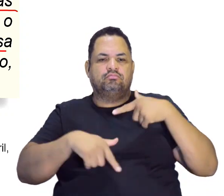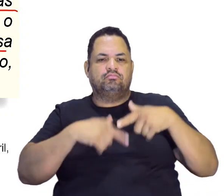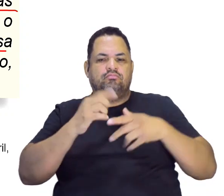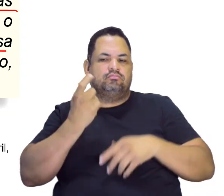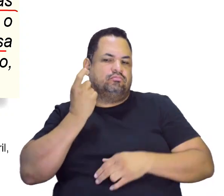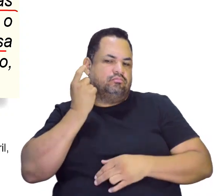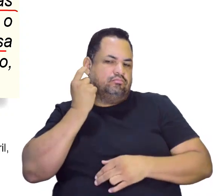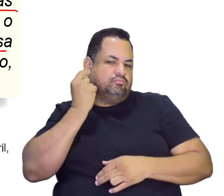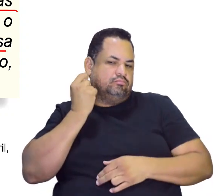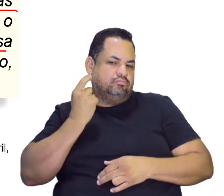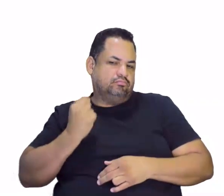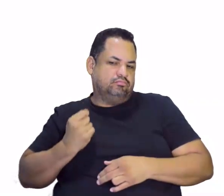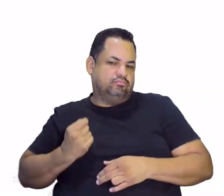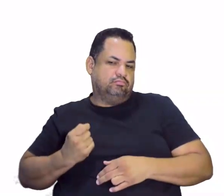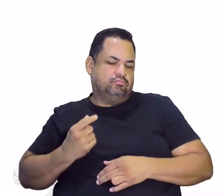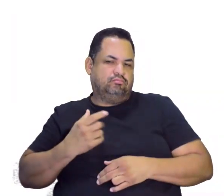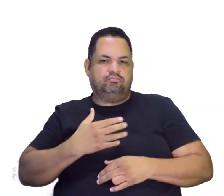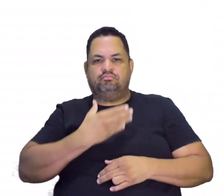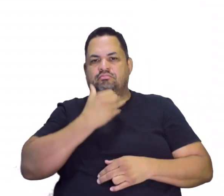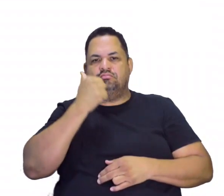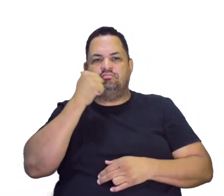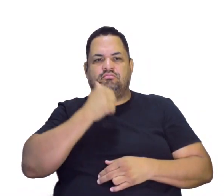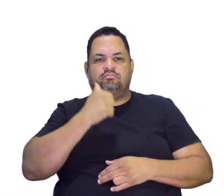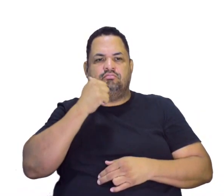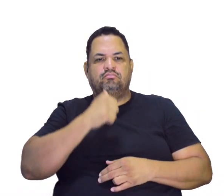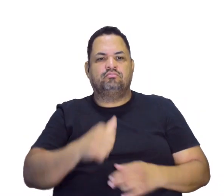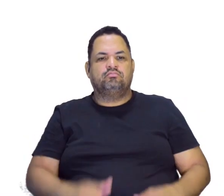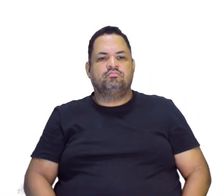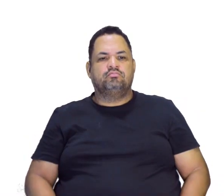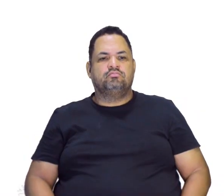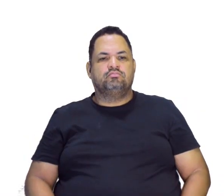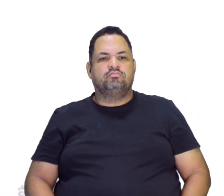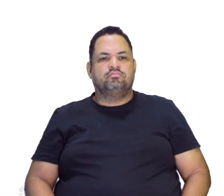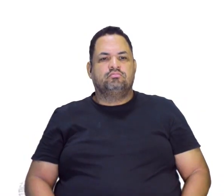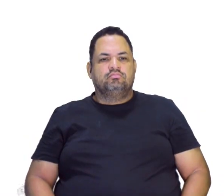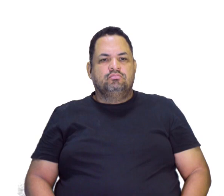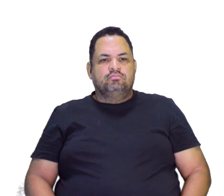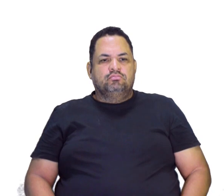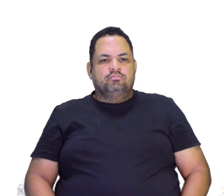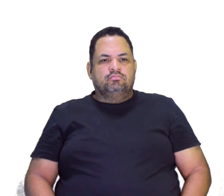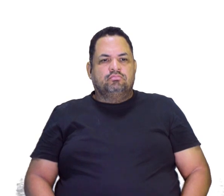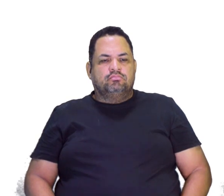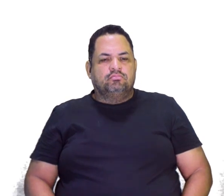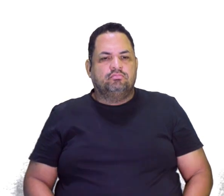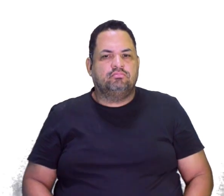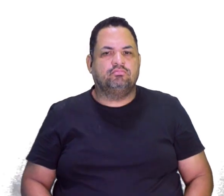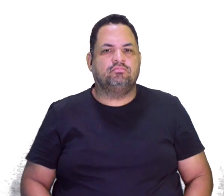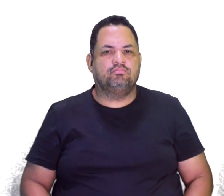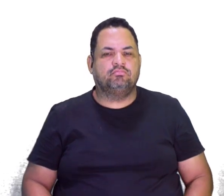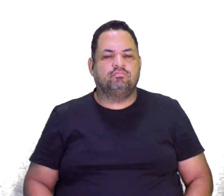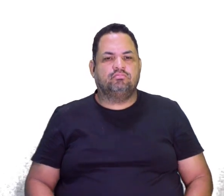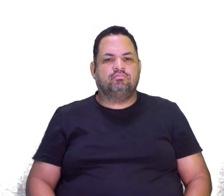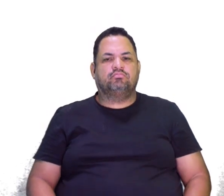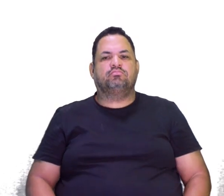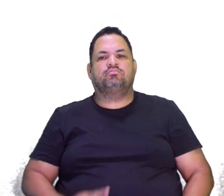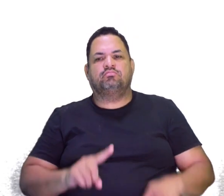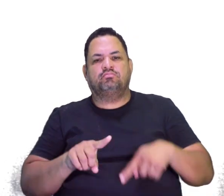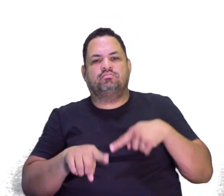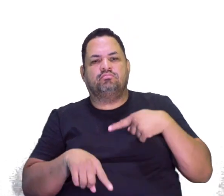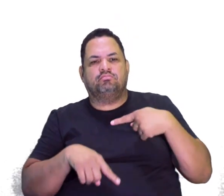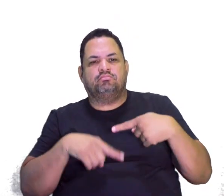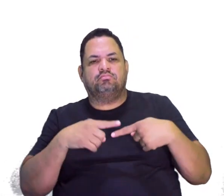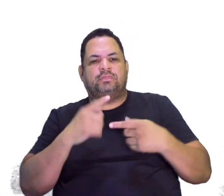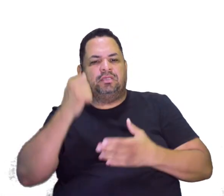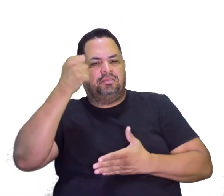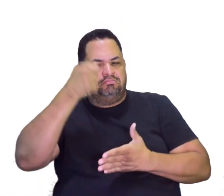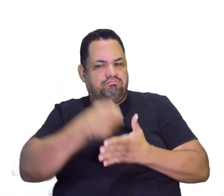Tacila do Amaral né então ela passou por conta disso aí depois que ela foi ficando mais